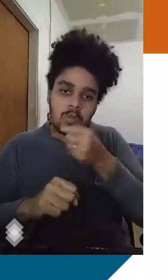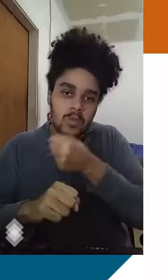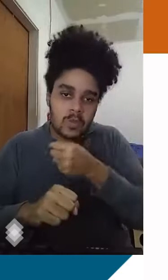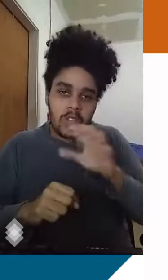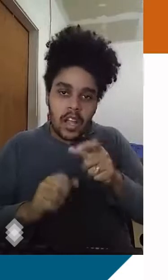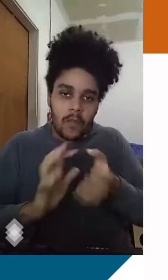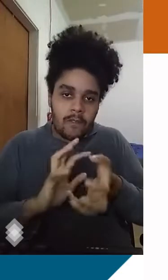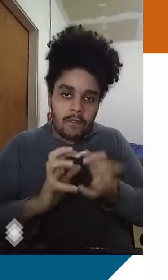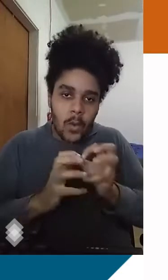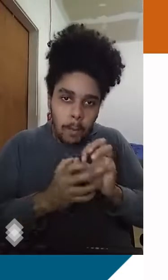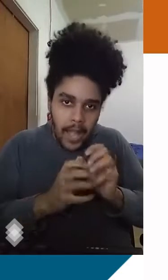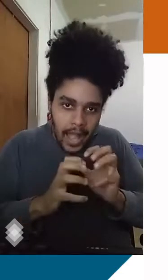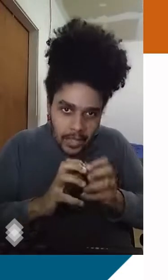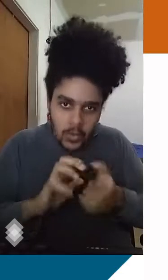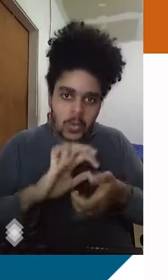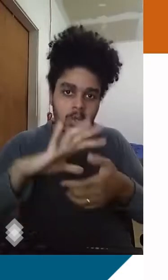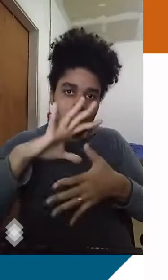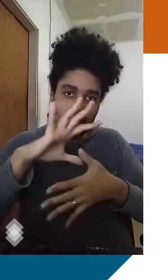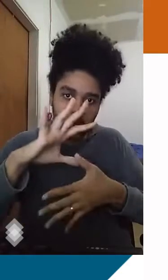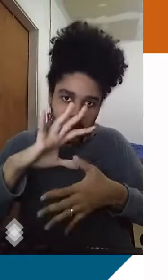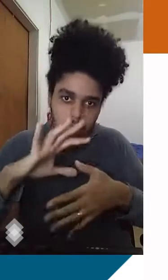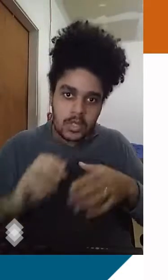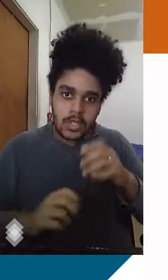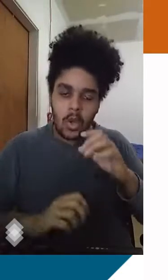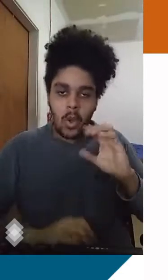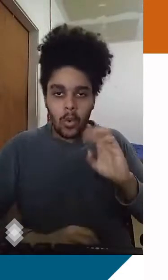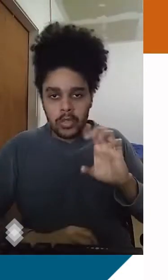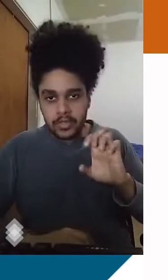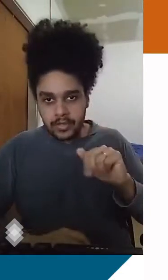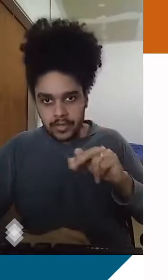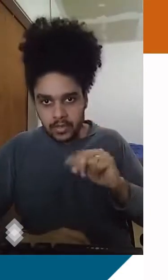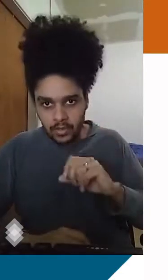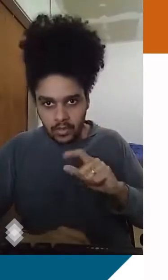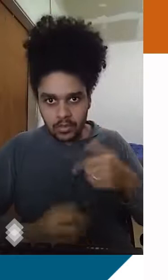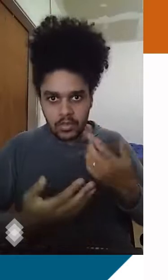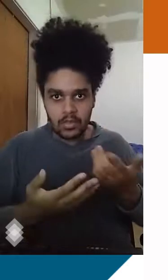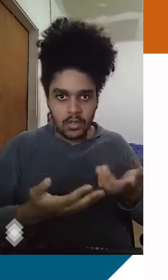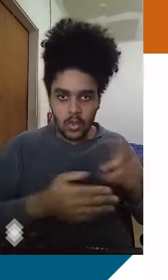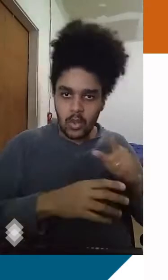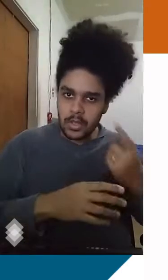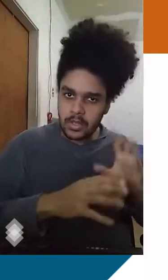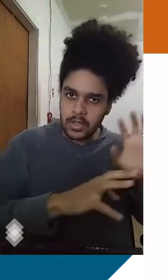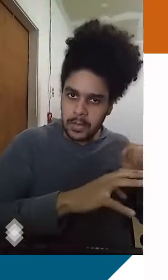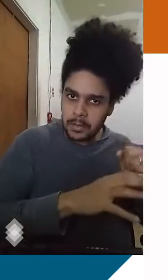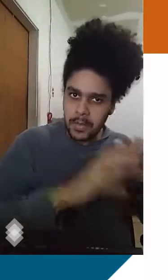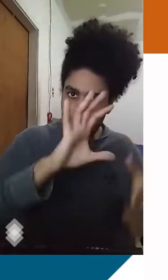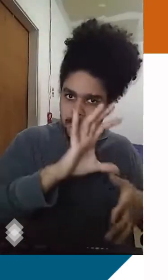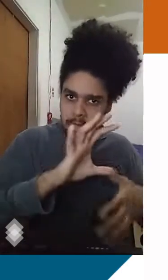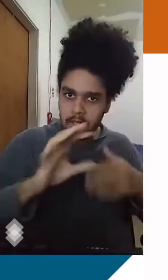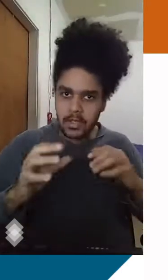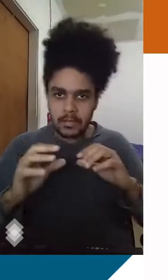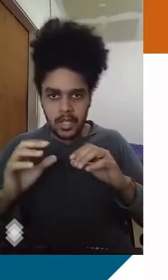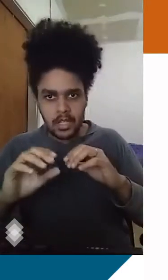vai preservar o formato dos continentes, dos oceanos. Então, a gente pega uma projeção, um mapa